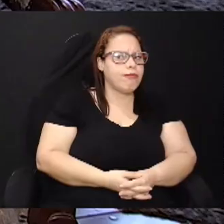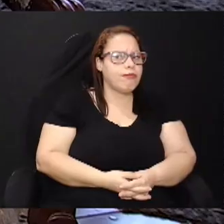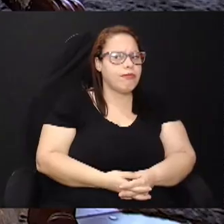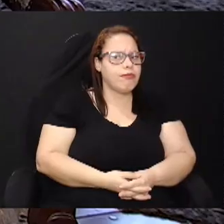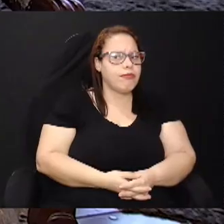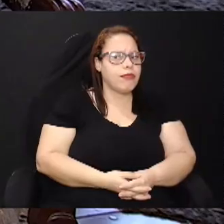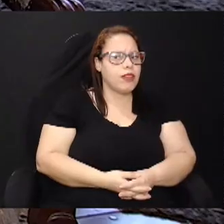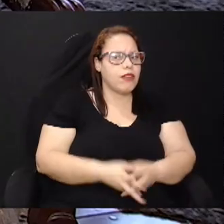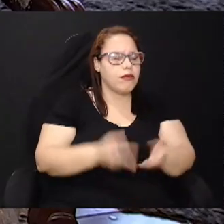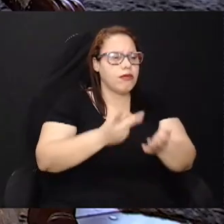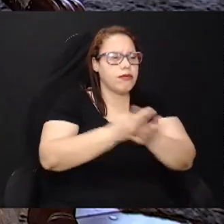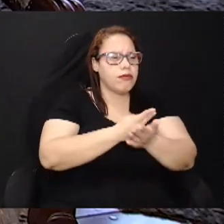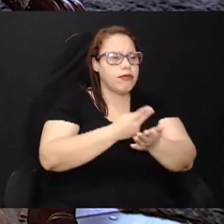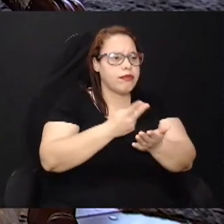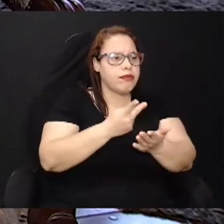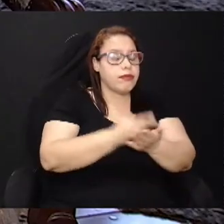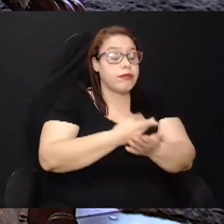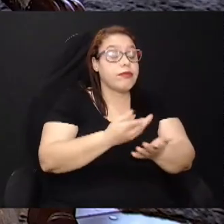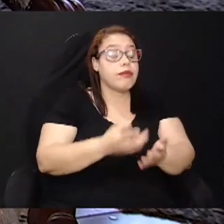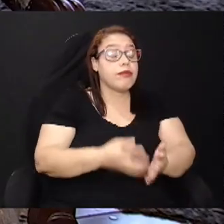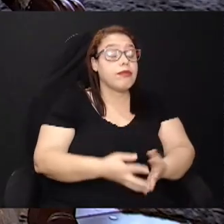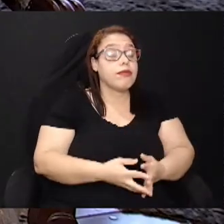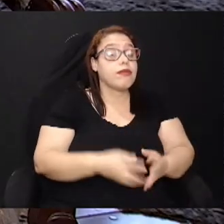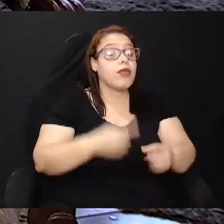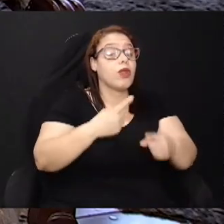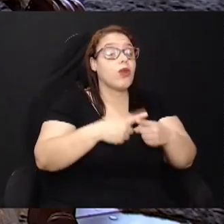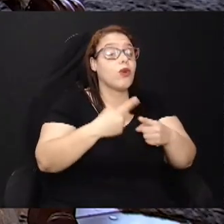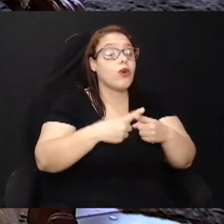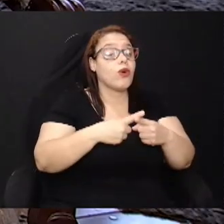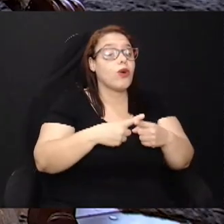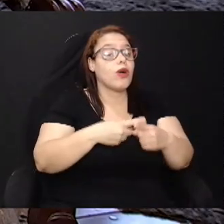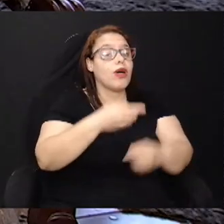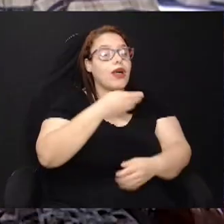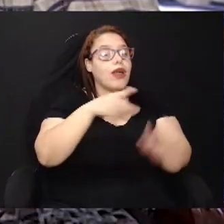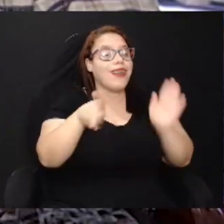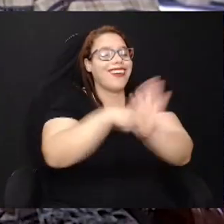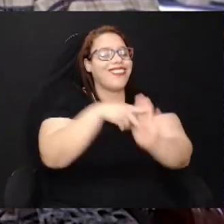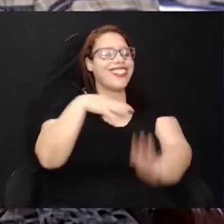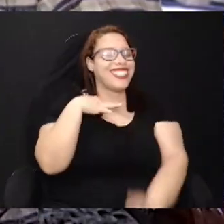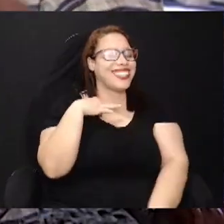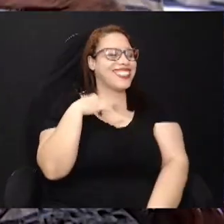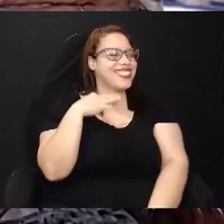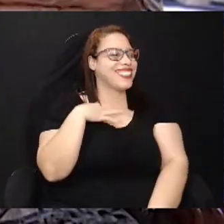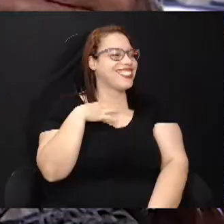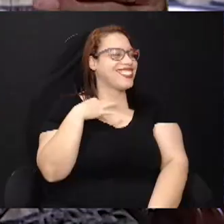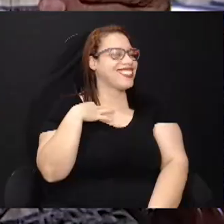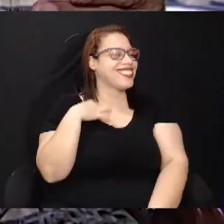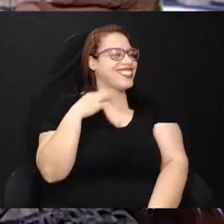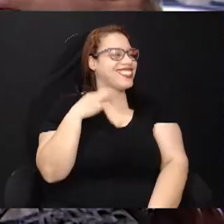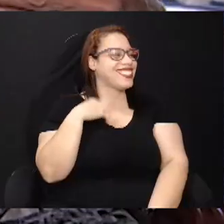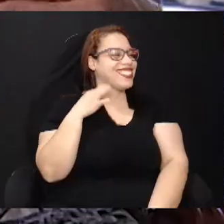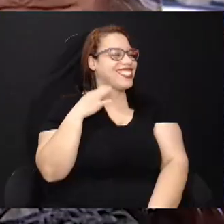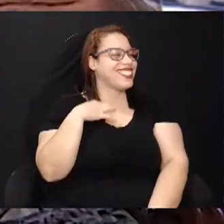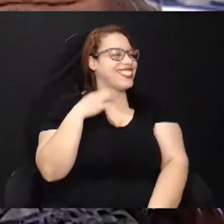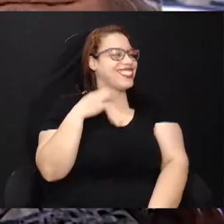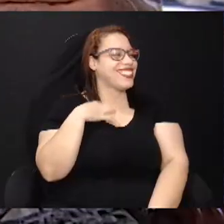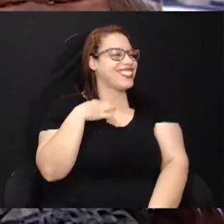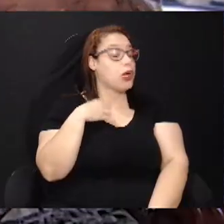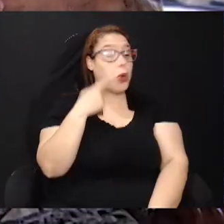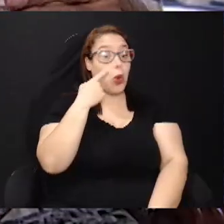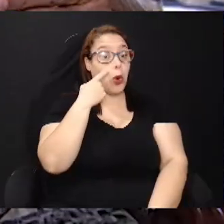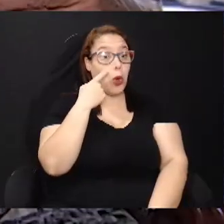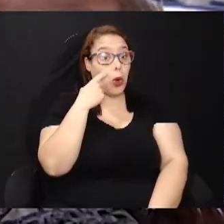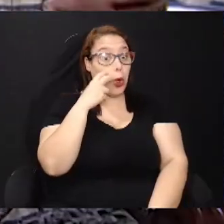errado. Porque quem mais se beneficia é o próprio voluntário. Porque o que ele vê, o que ele